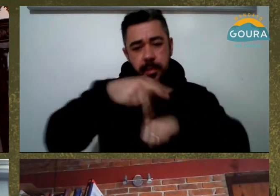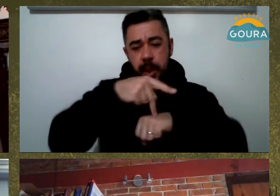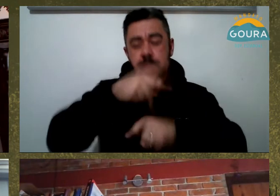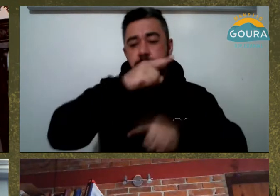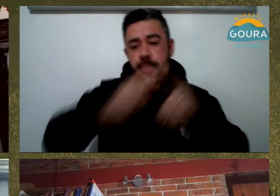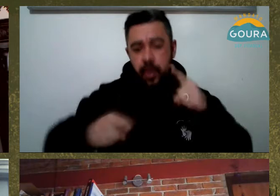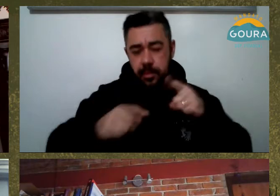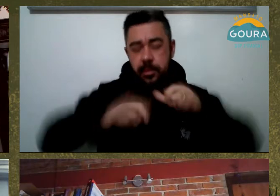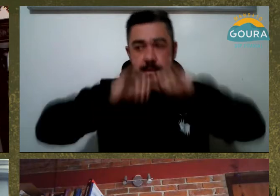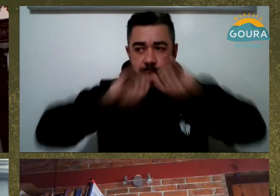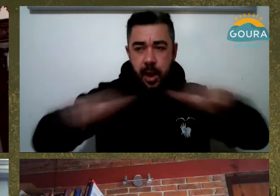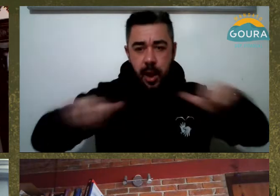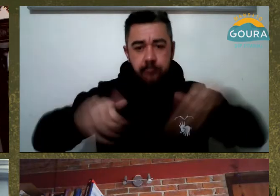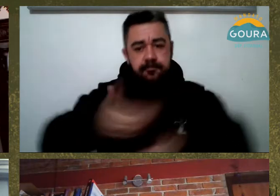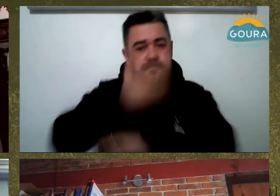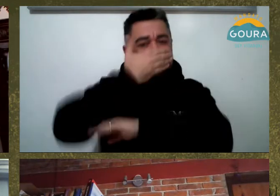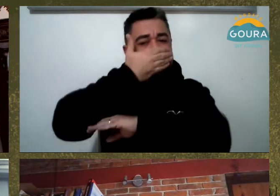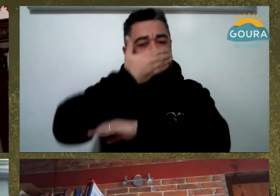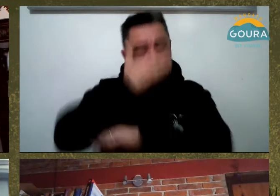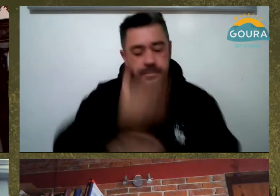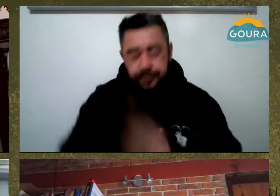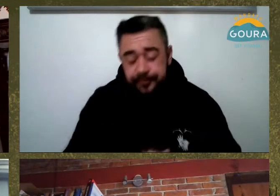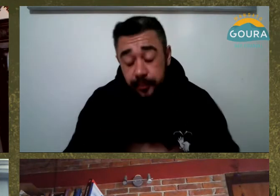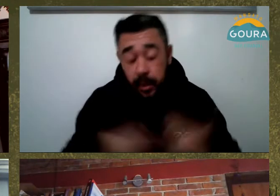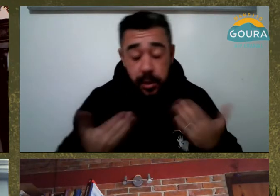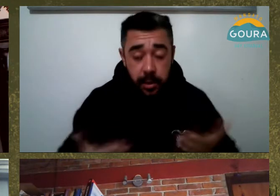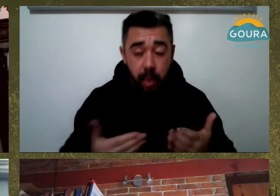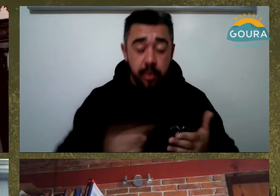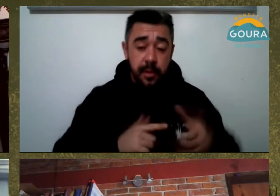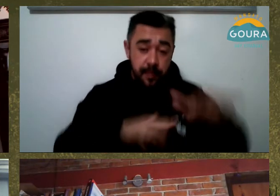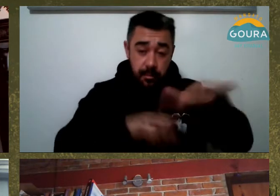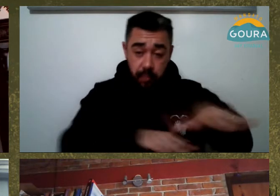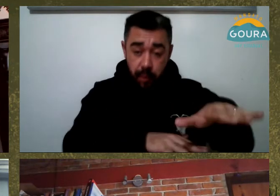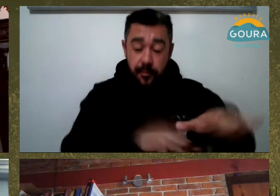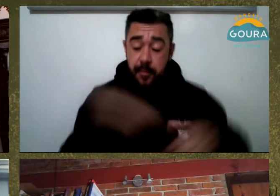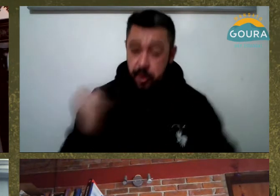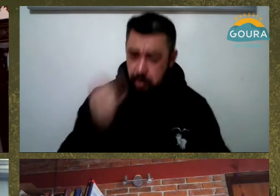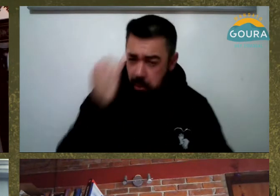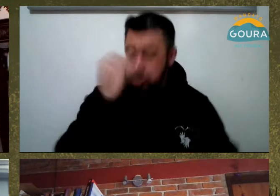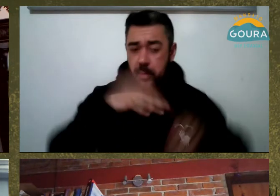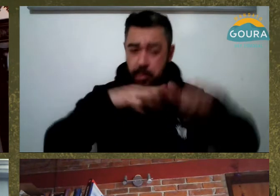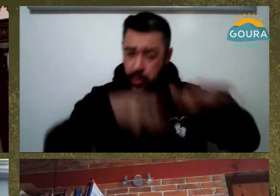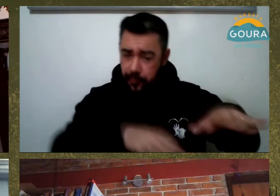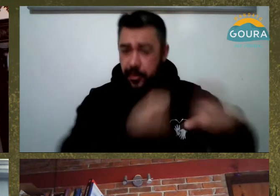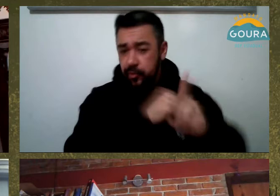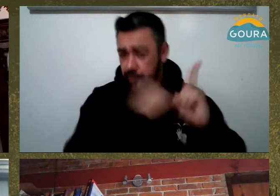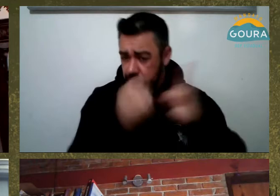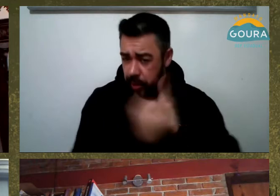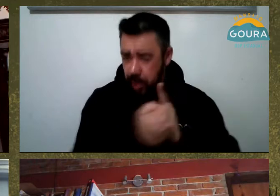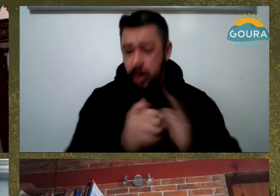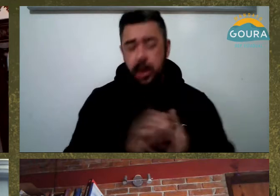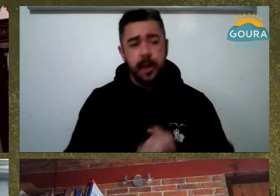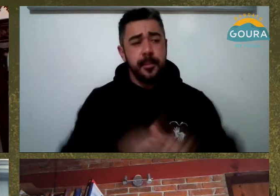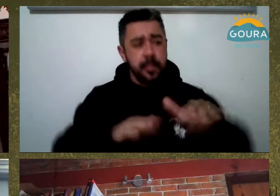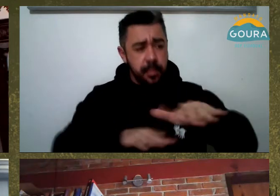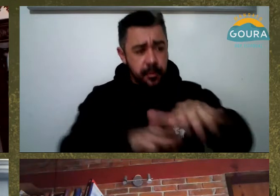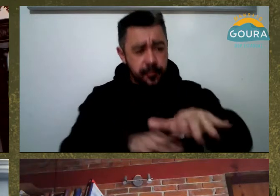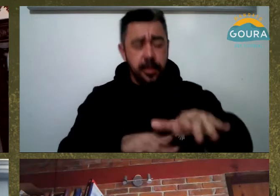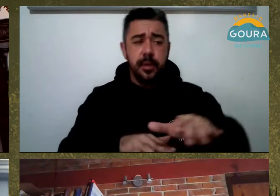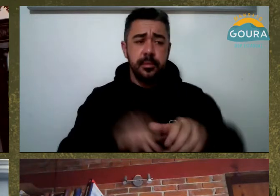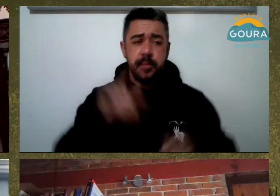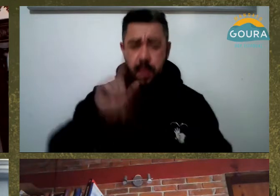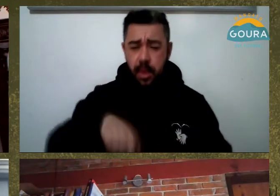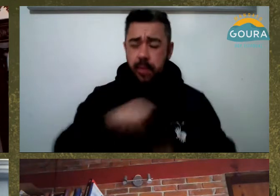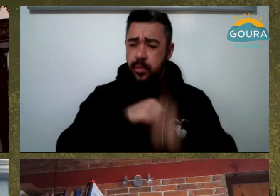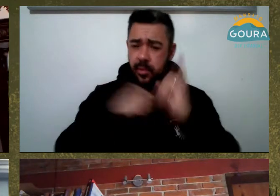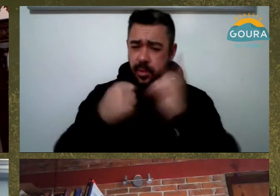do que ia acontecendo. E movimentos importantes, movimentos sociais, movimentos sociológicos, digamos assim,